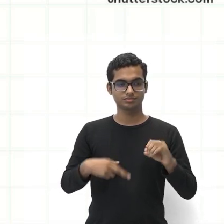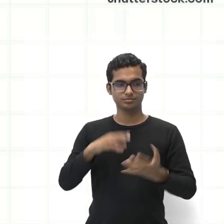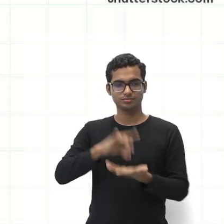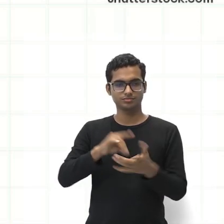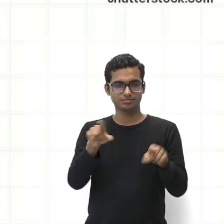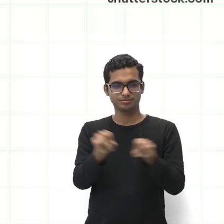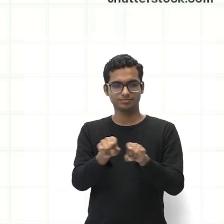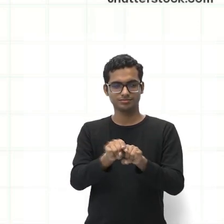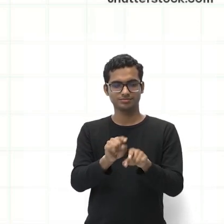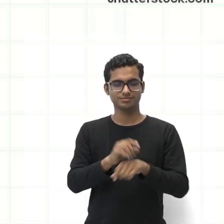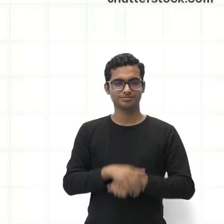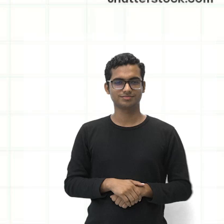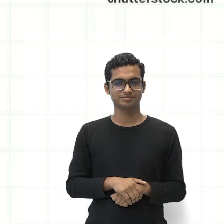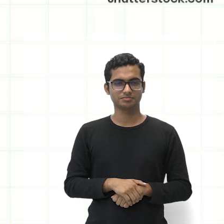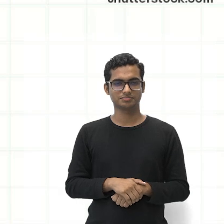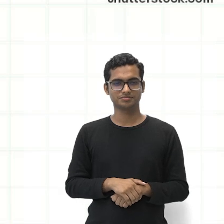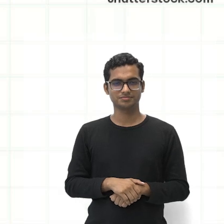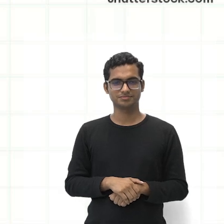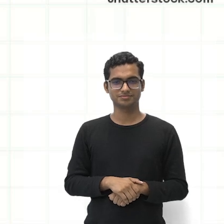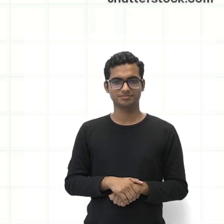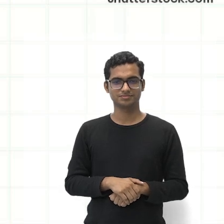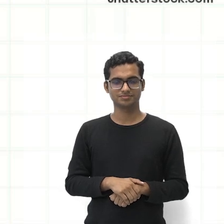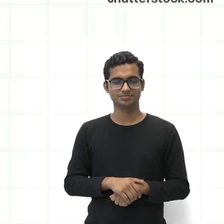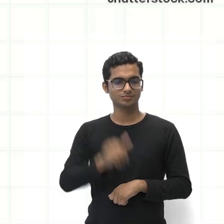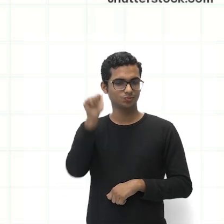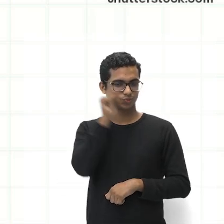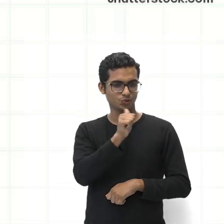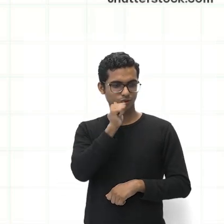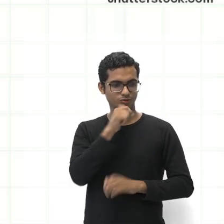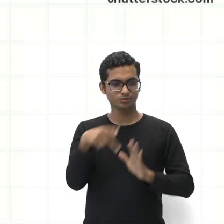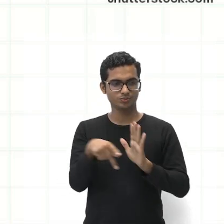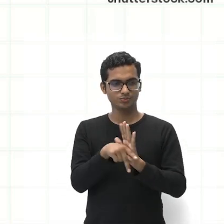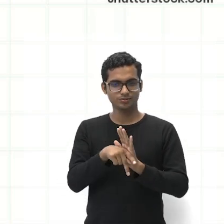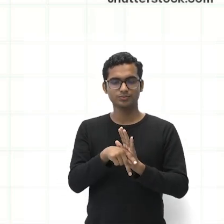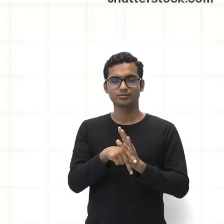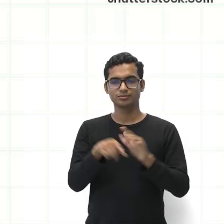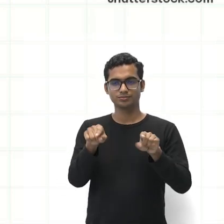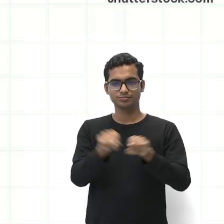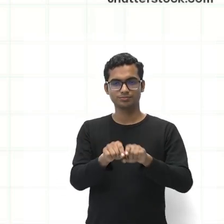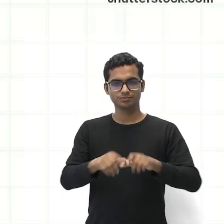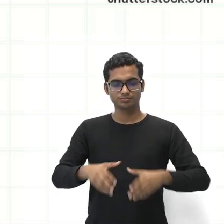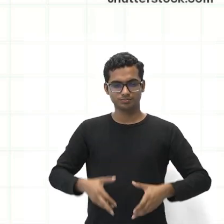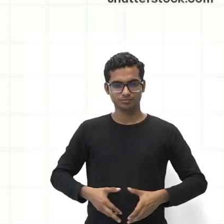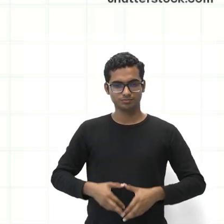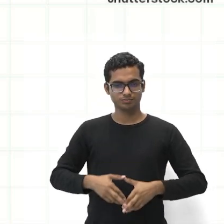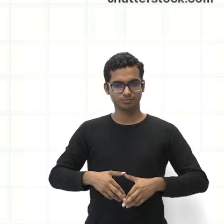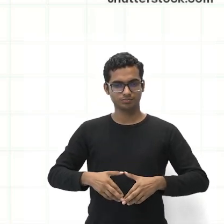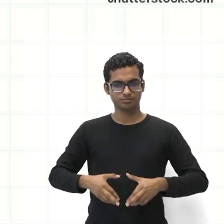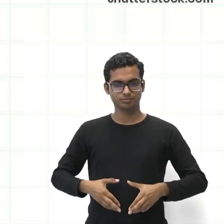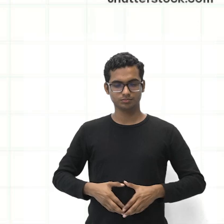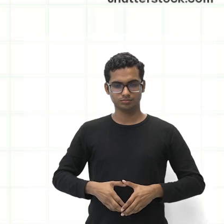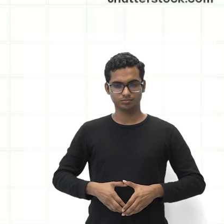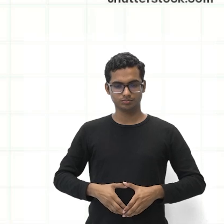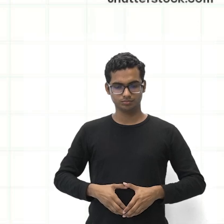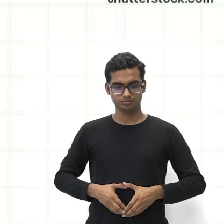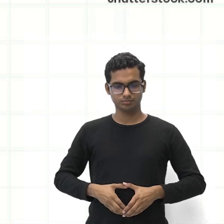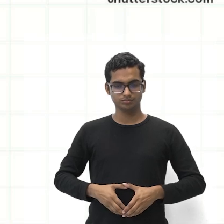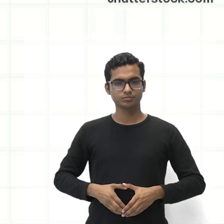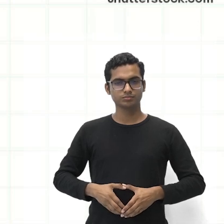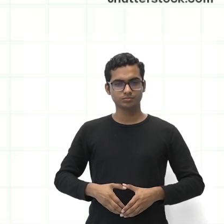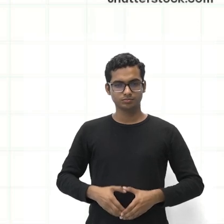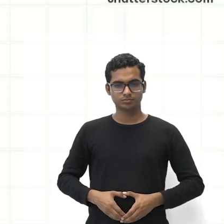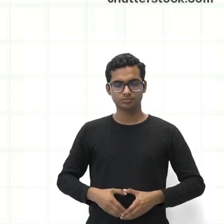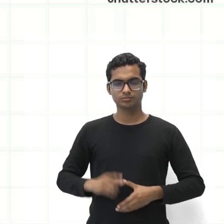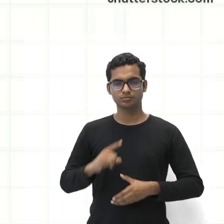A cintura pélvica feminina, ela tem uma angulatura